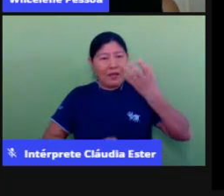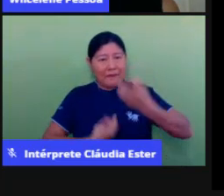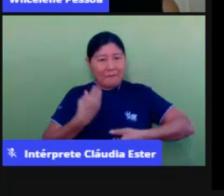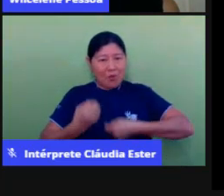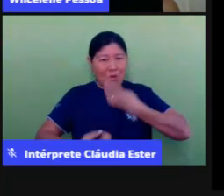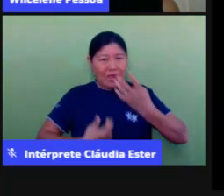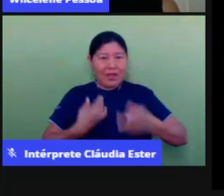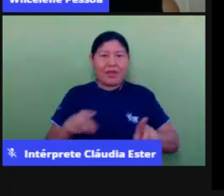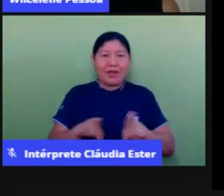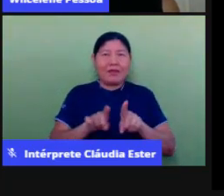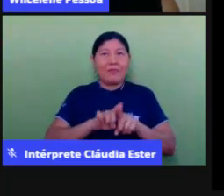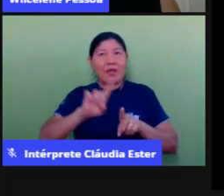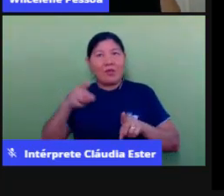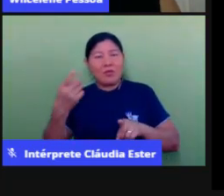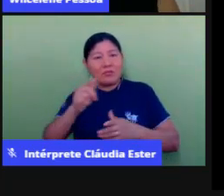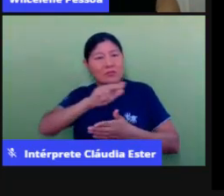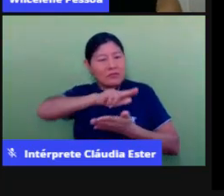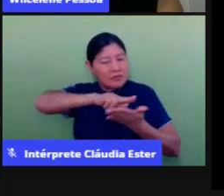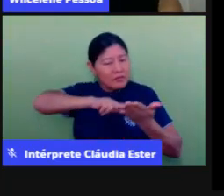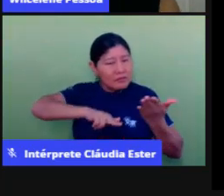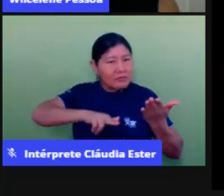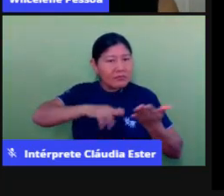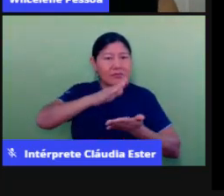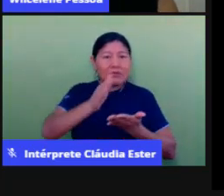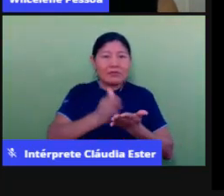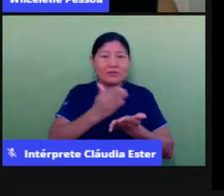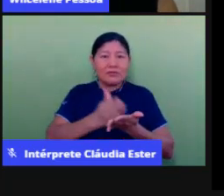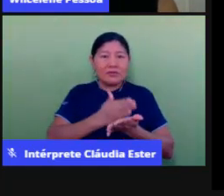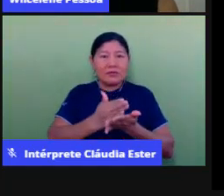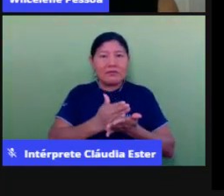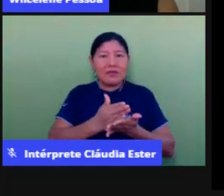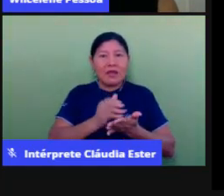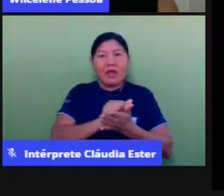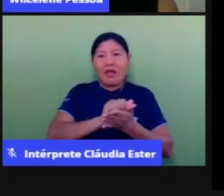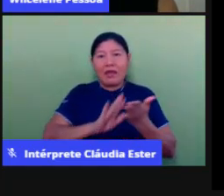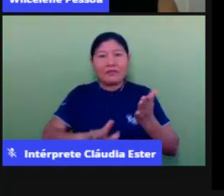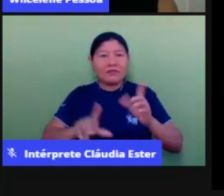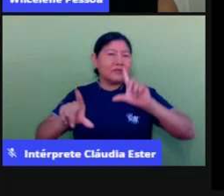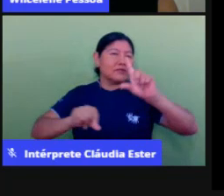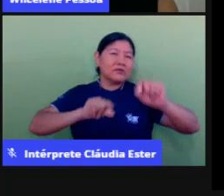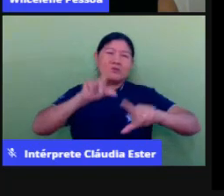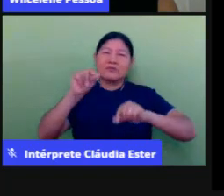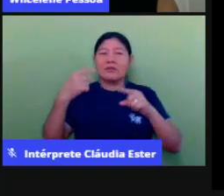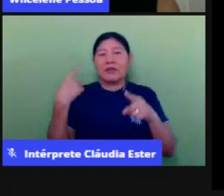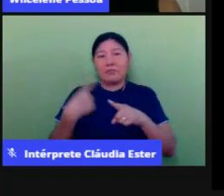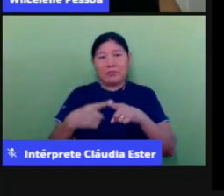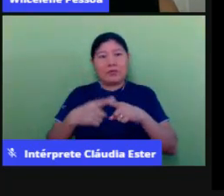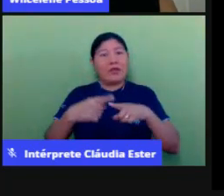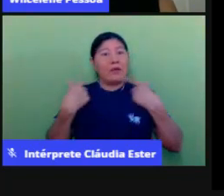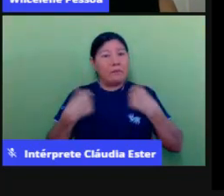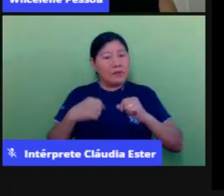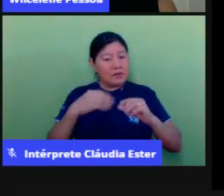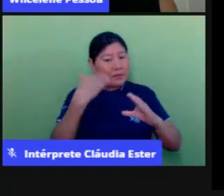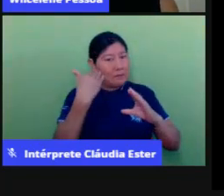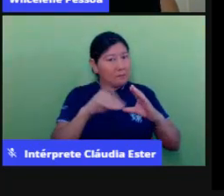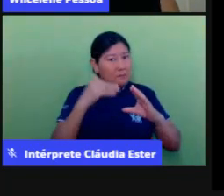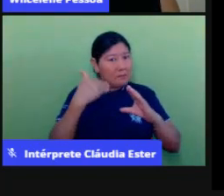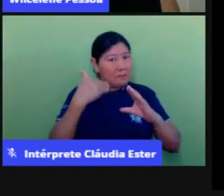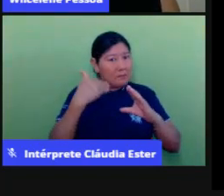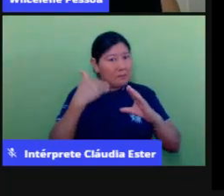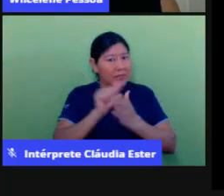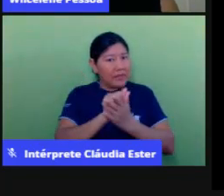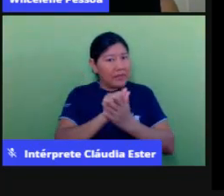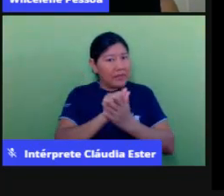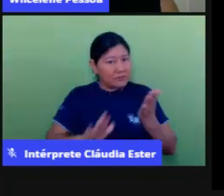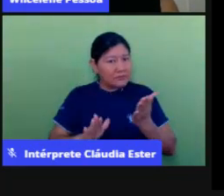dia eu trago o Mário Quintana. Mas essas atividades aleatórias que eu escolhi porque eu preciso mandar atividades diárias. Será que